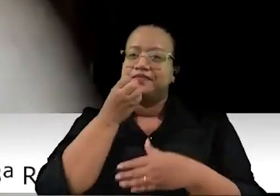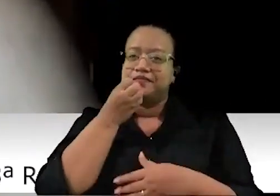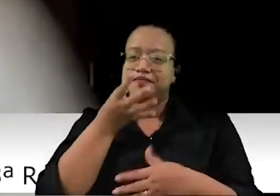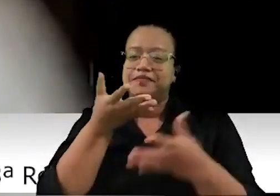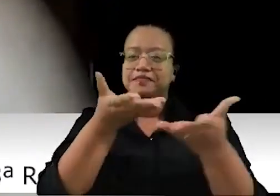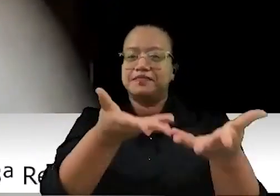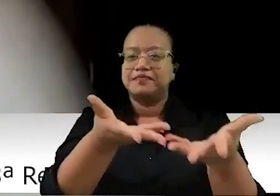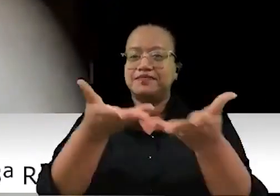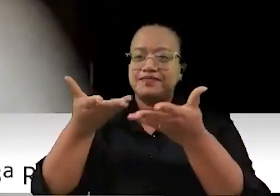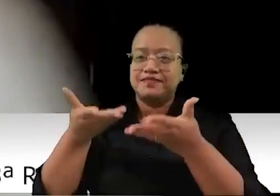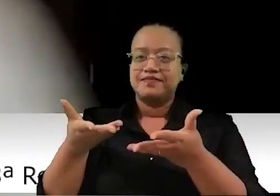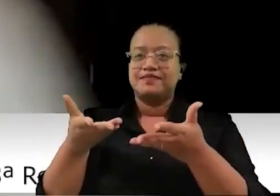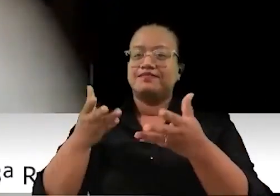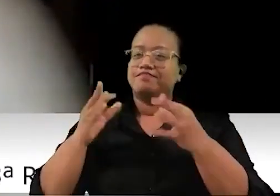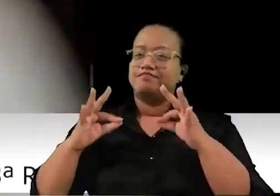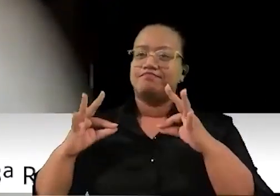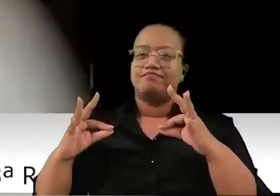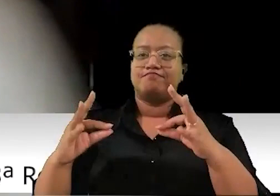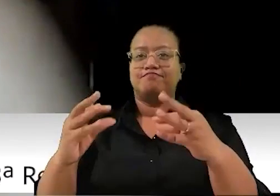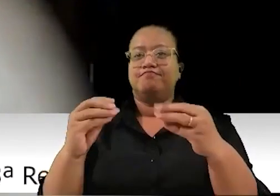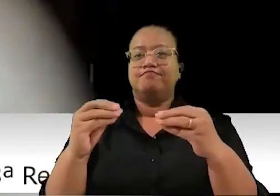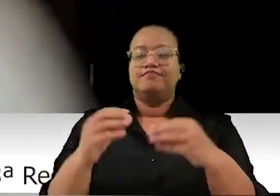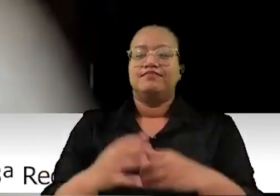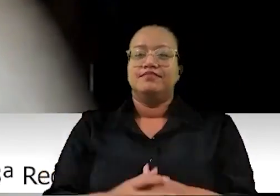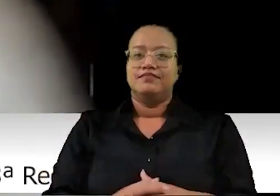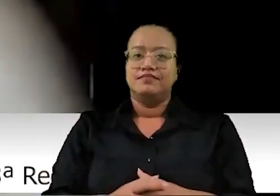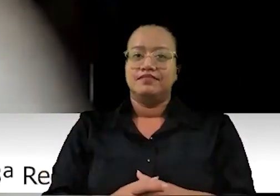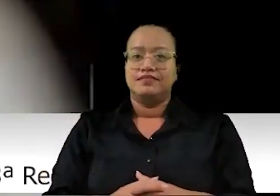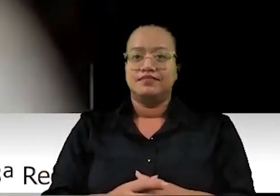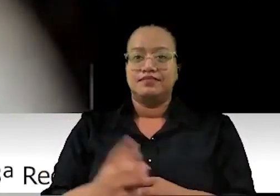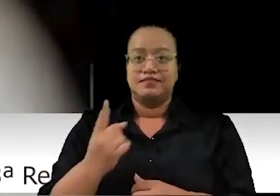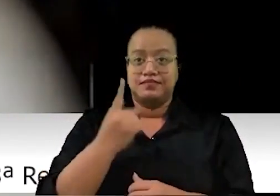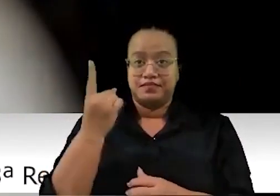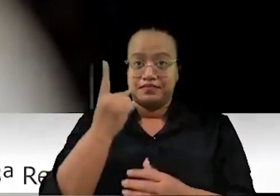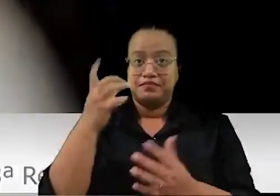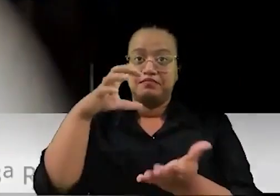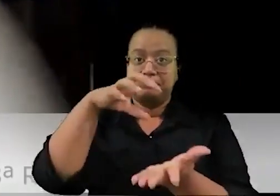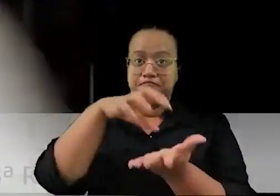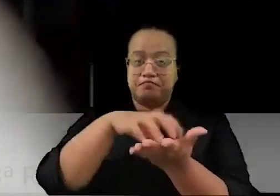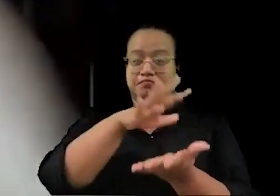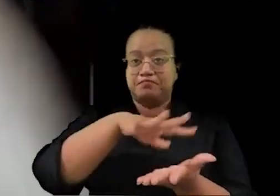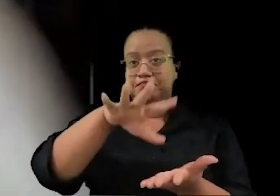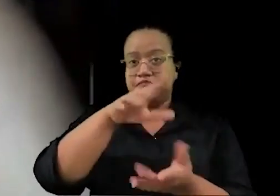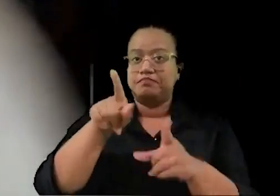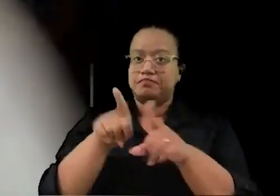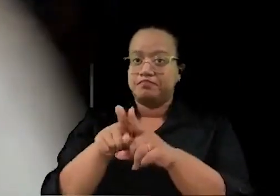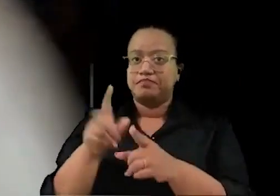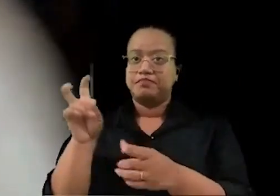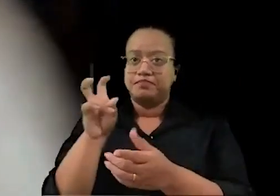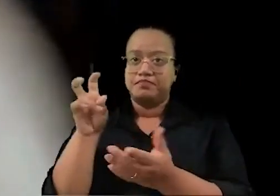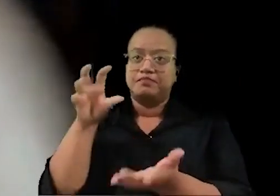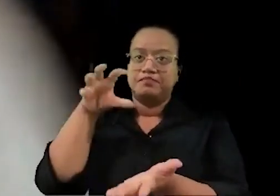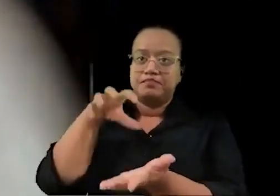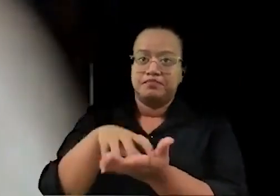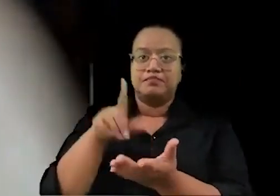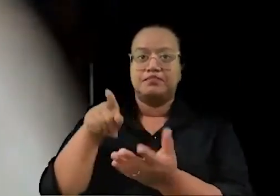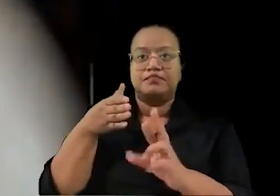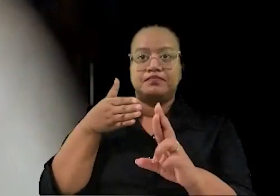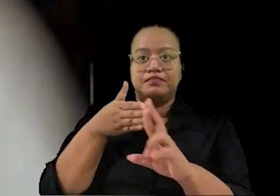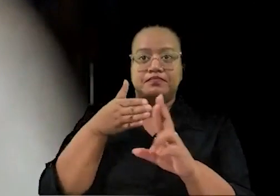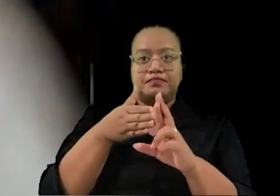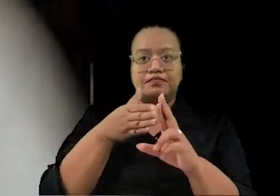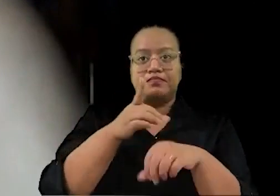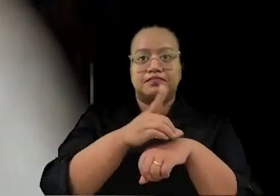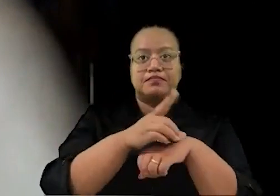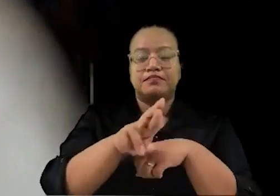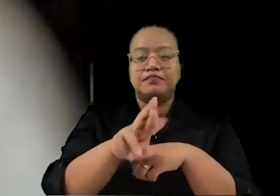a todas, da primeira região e da quinta região. Aqui representado pelo doutor Brandão, que eu não estou vendo no momento,